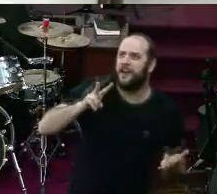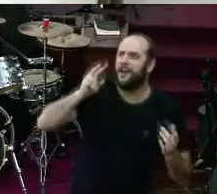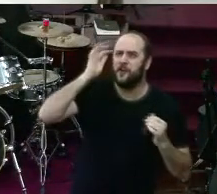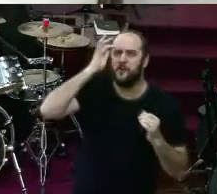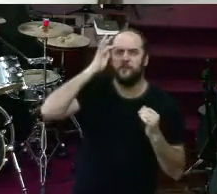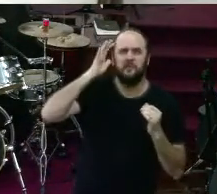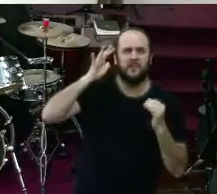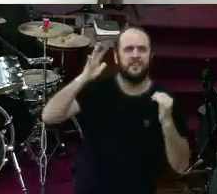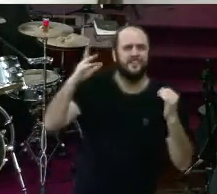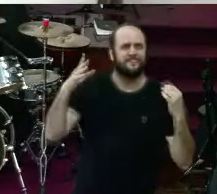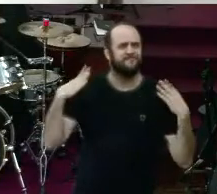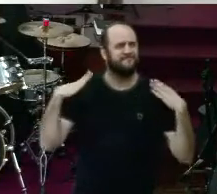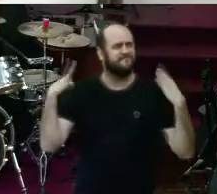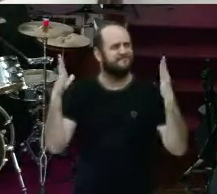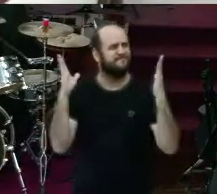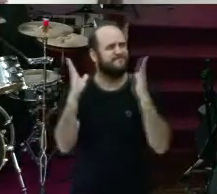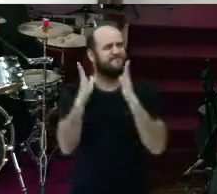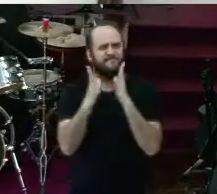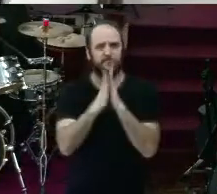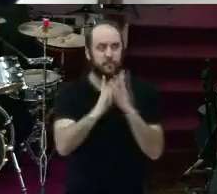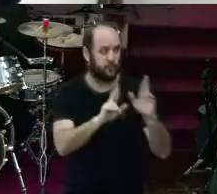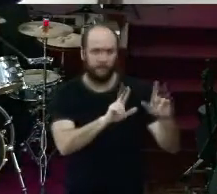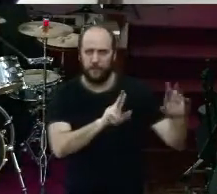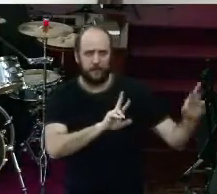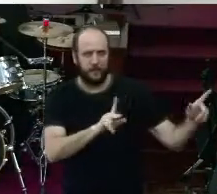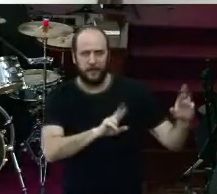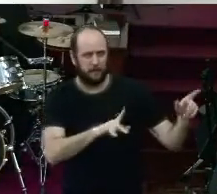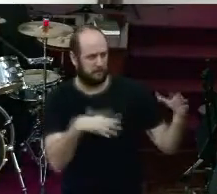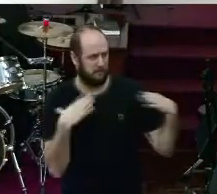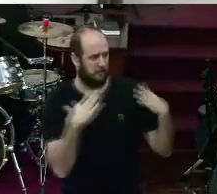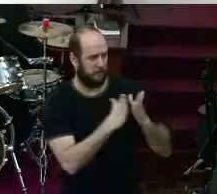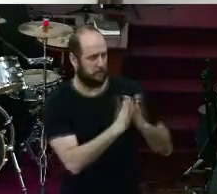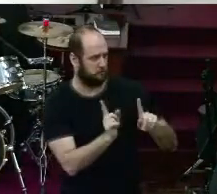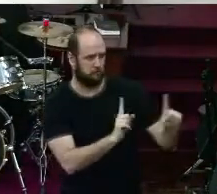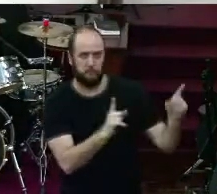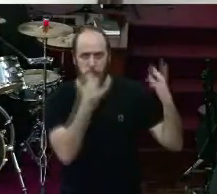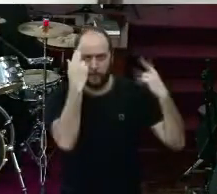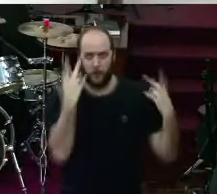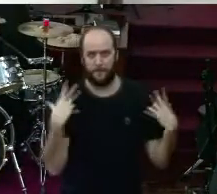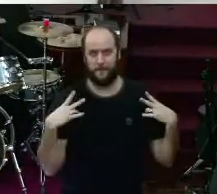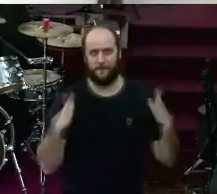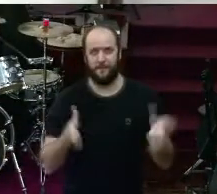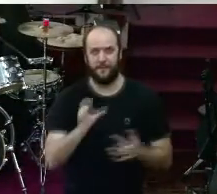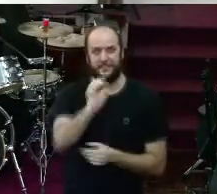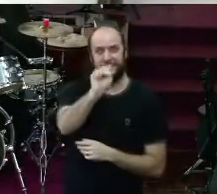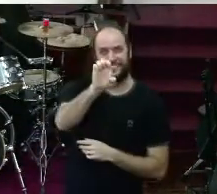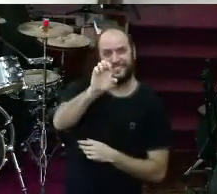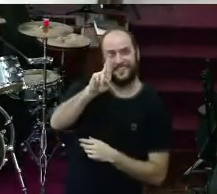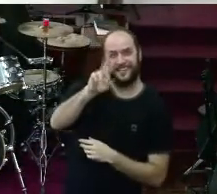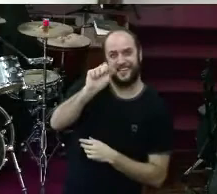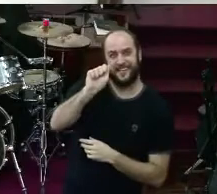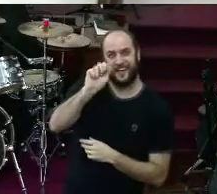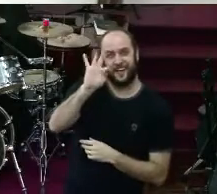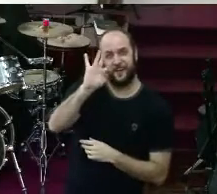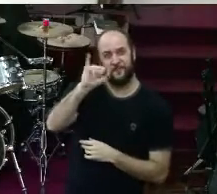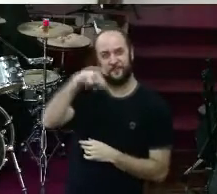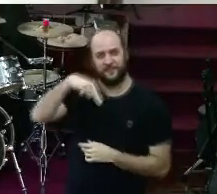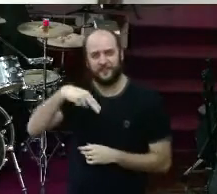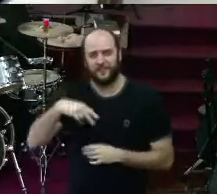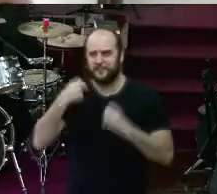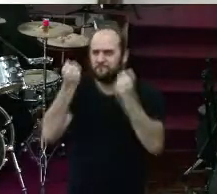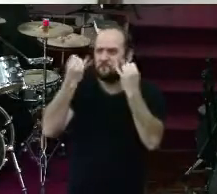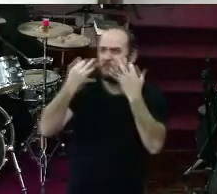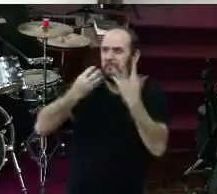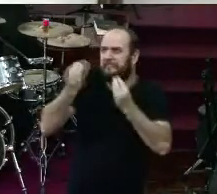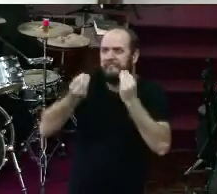angelicais, diferenciados de outros anjos, serafins. Talvez você tenha de construir a imagem, nós não temos como descrever a